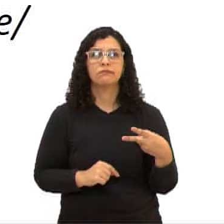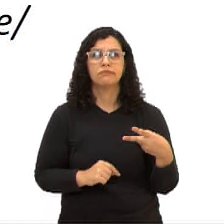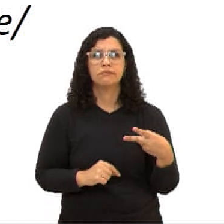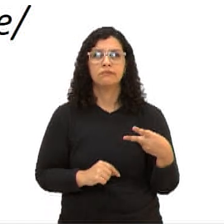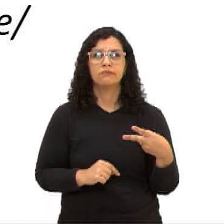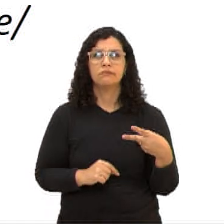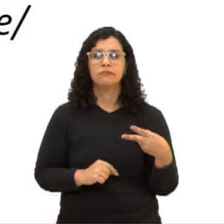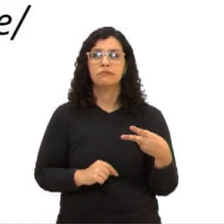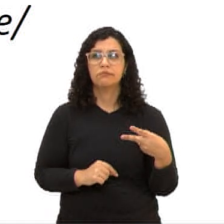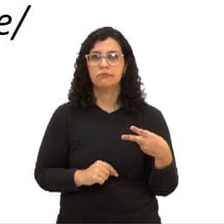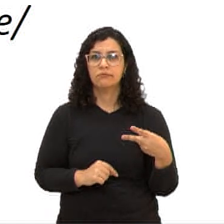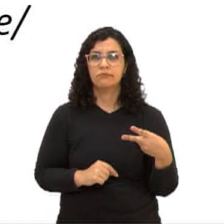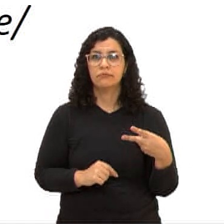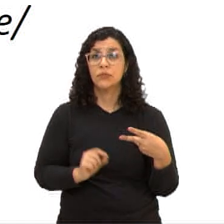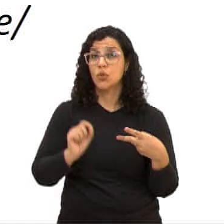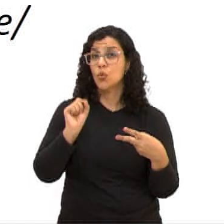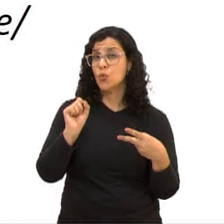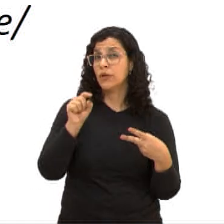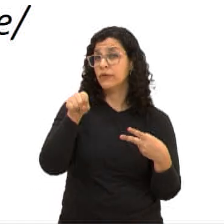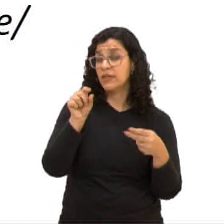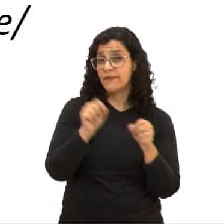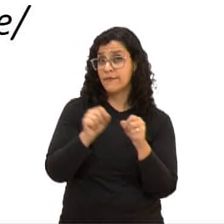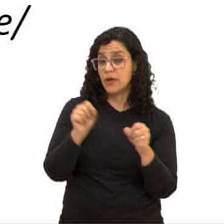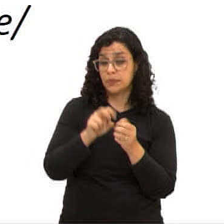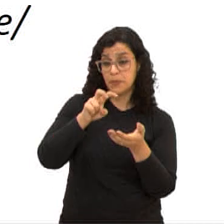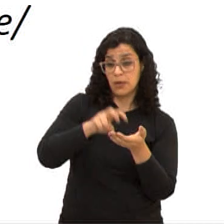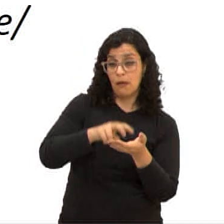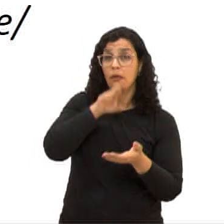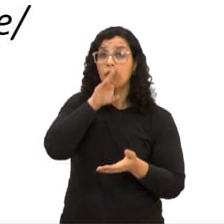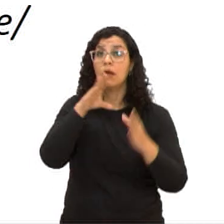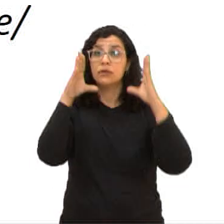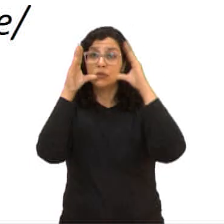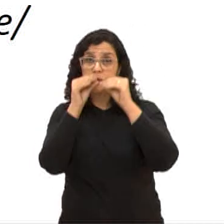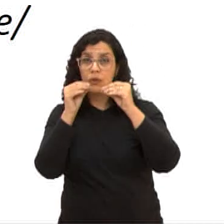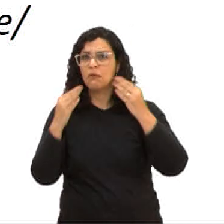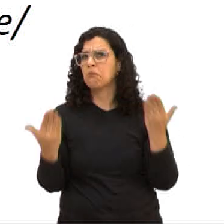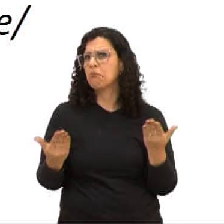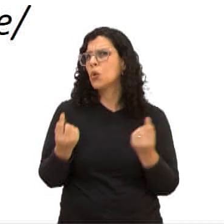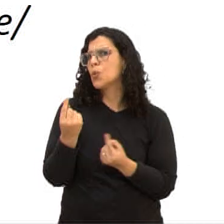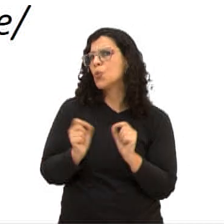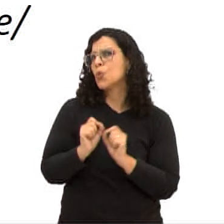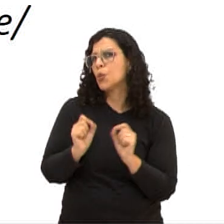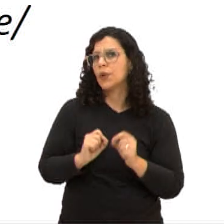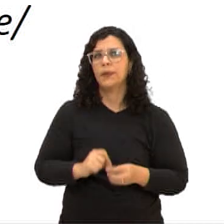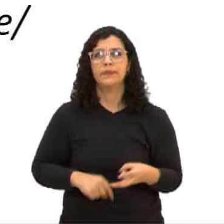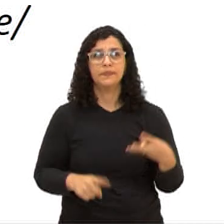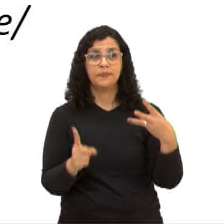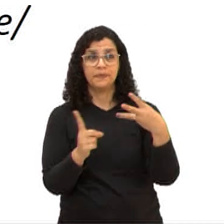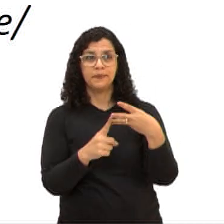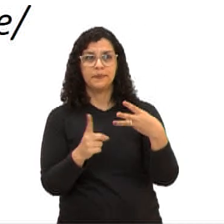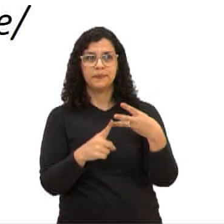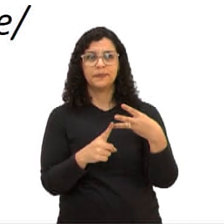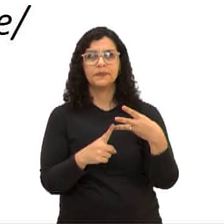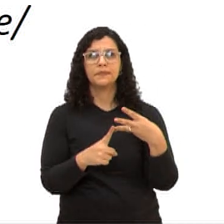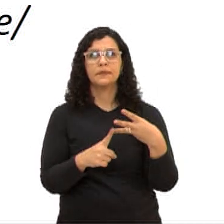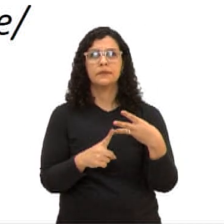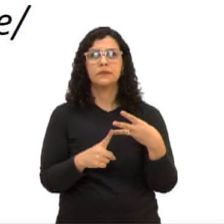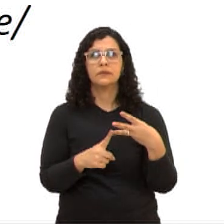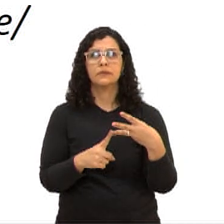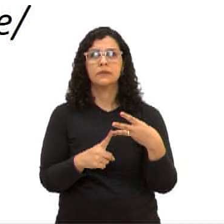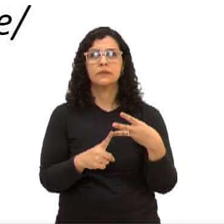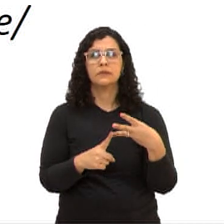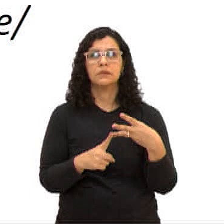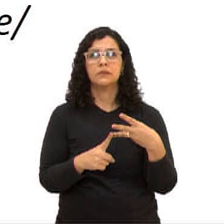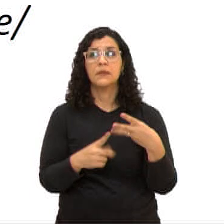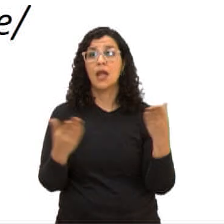la mañana, tarde e noite? O que você faz pela manhã, pela tarde e pela noite? E